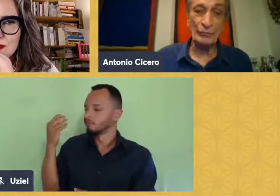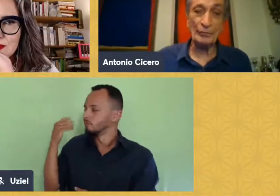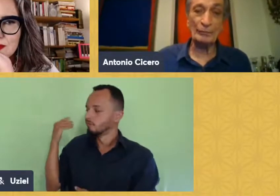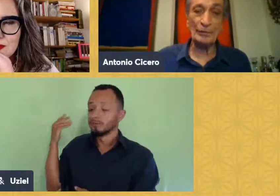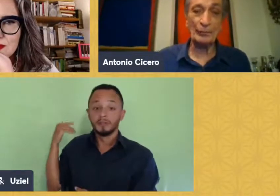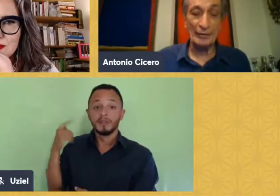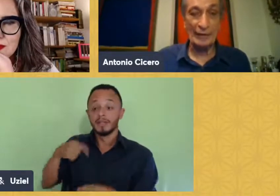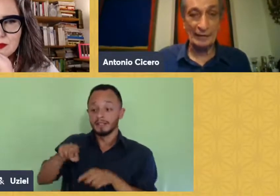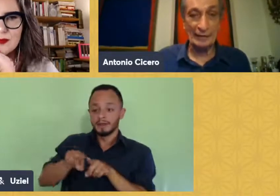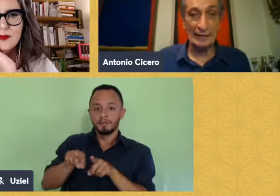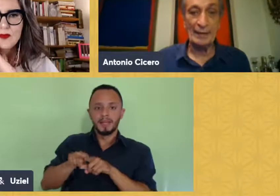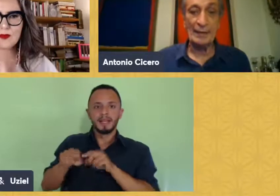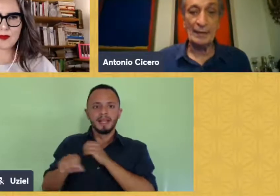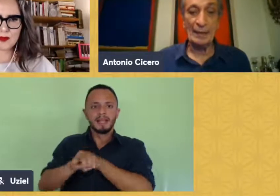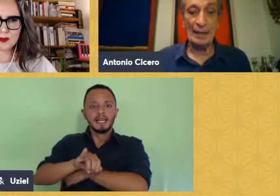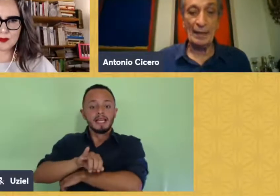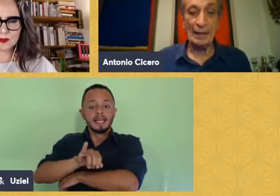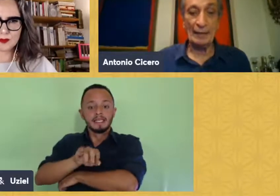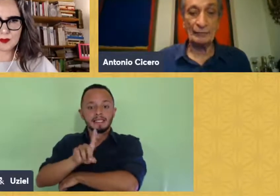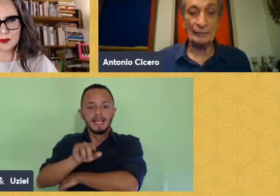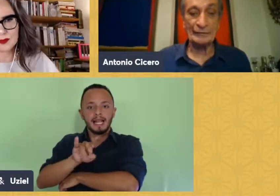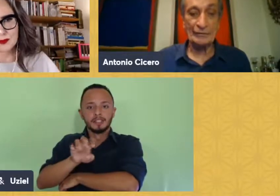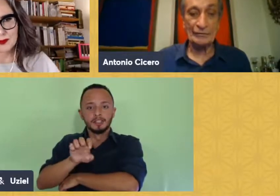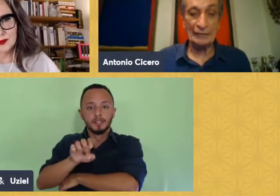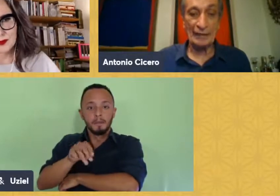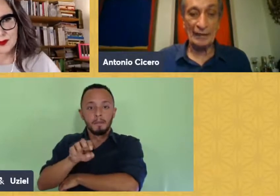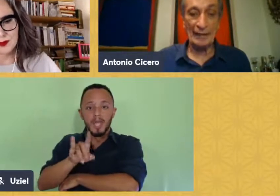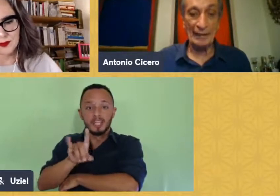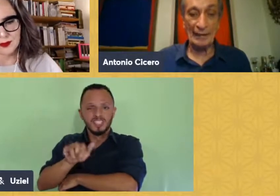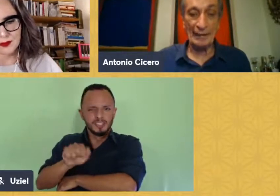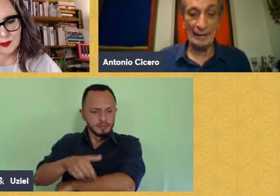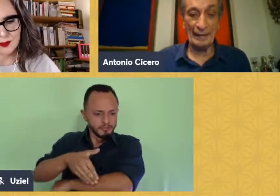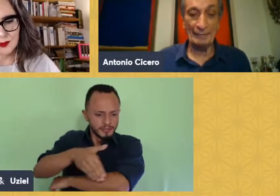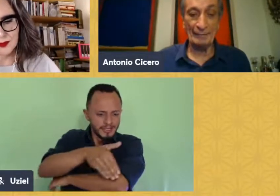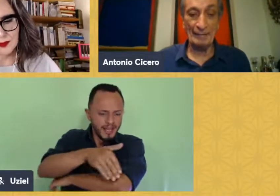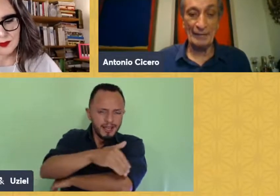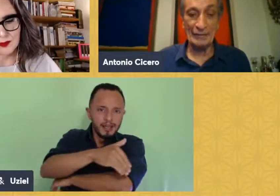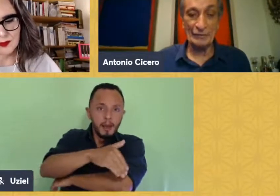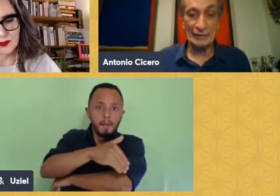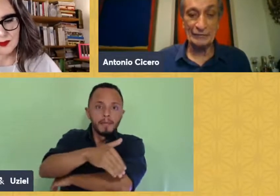Média, houve um problema, porque aí você tinha